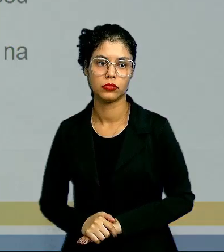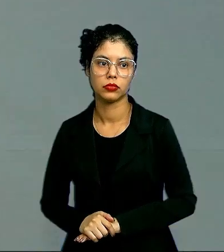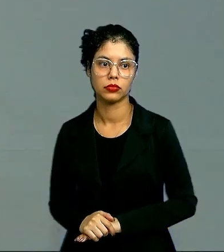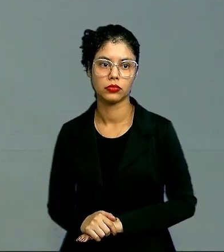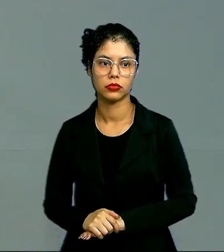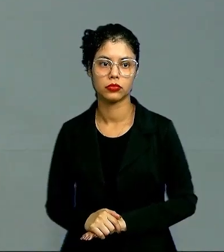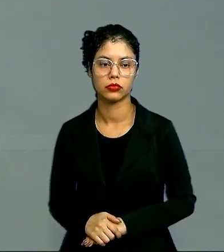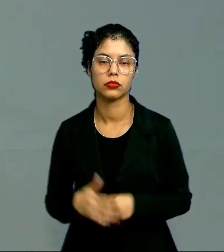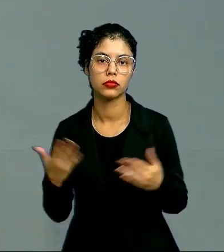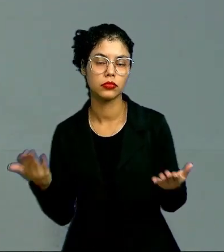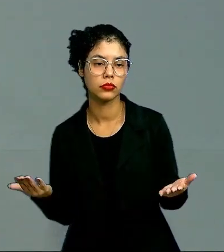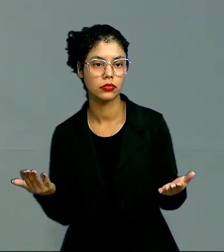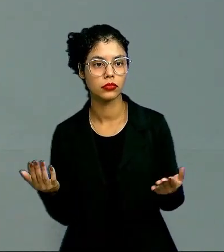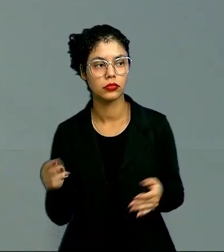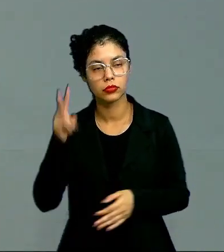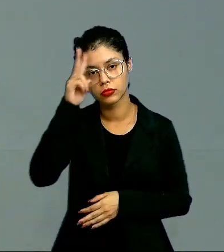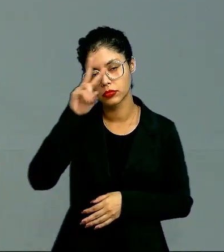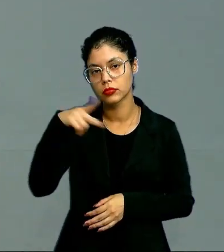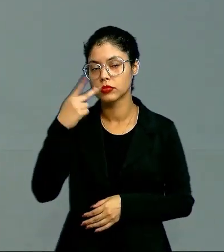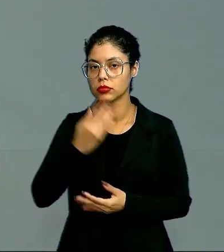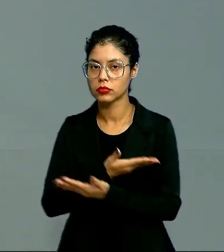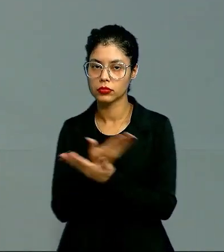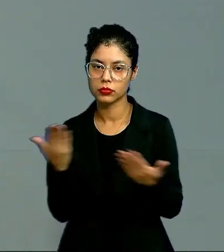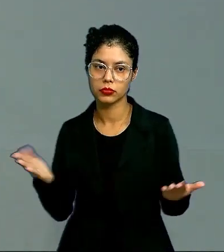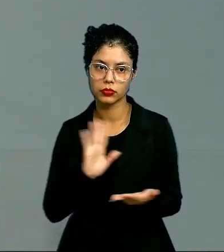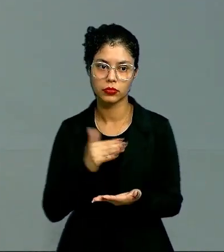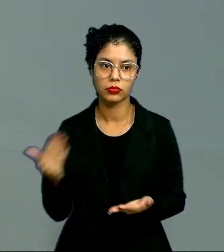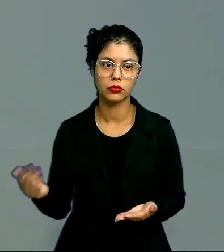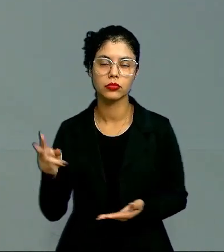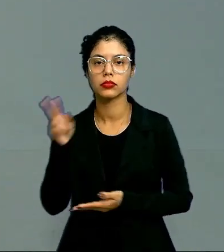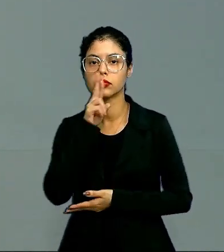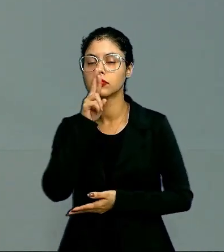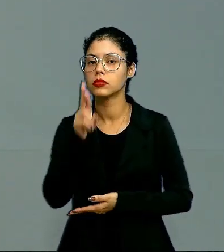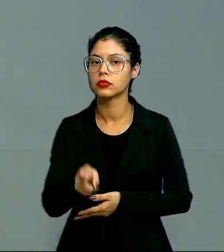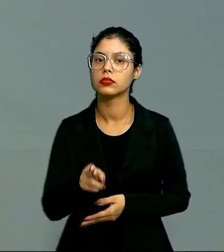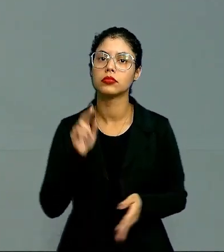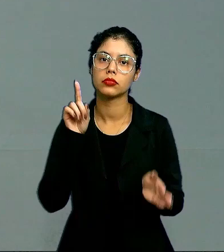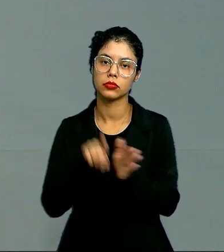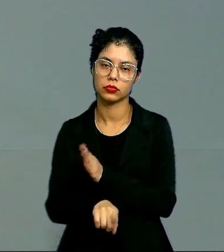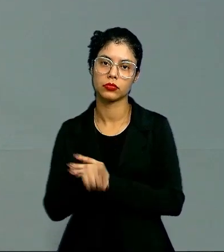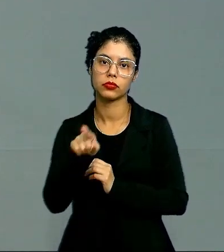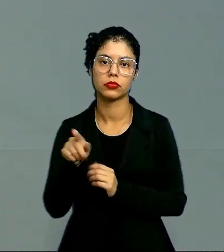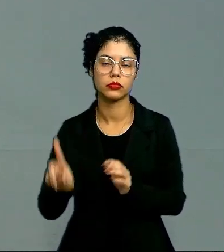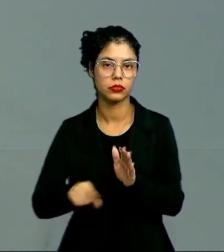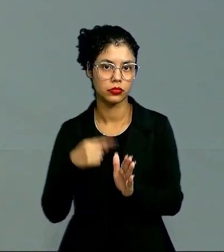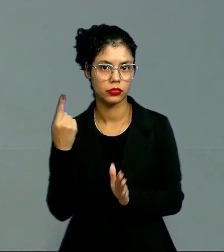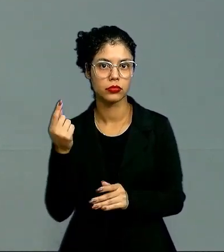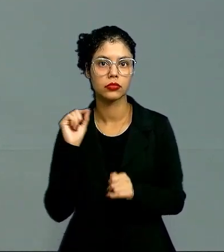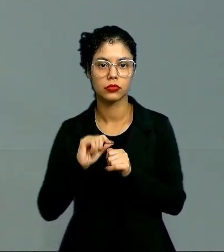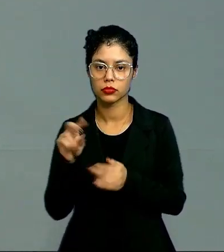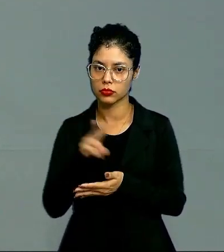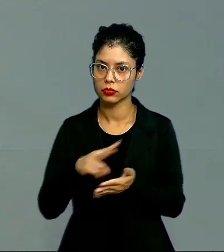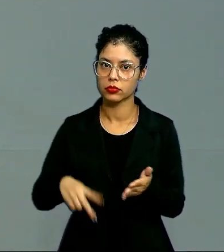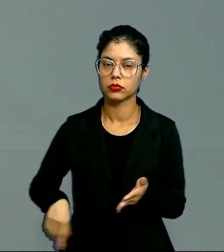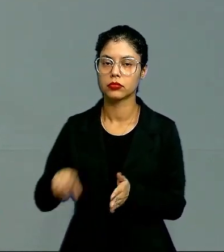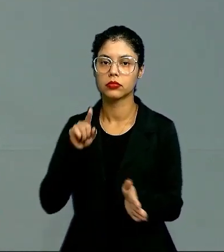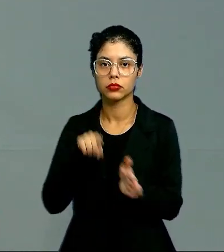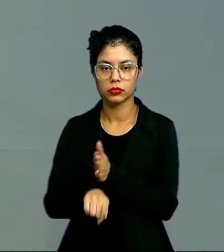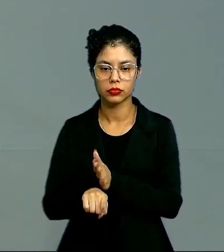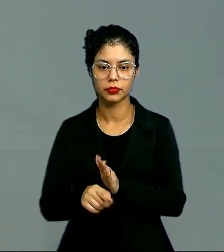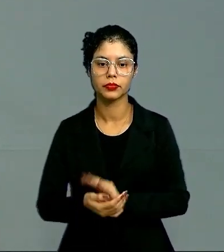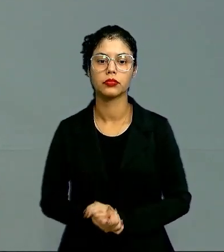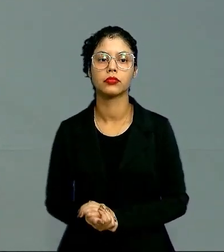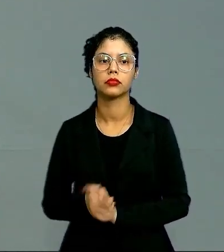feminilidade. Tá. Lembra que eu falei para vocês que quando vocês forem resolver uma questão, vocês vão primeiro fazer uma leitura do comando da